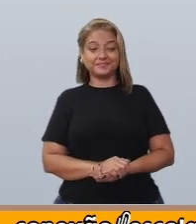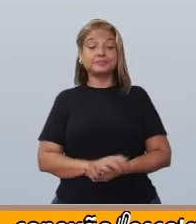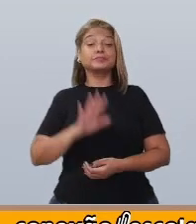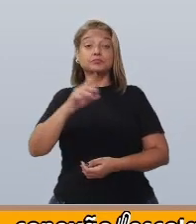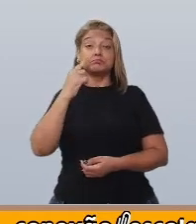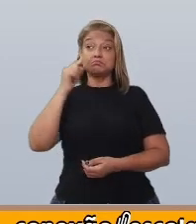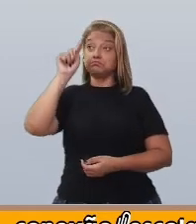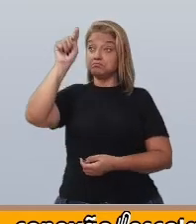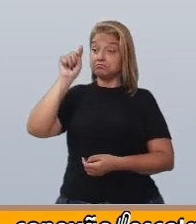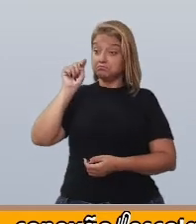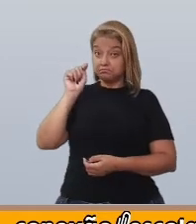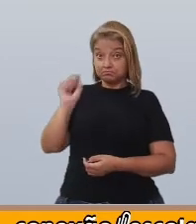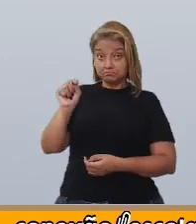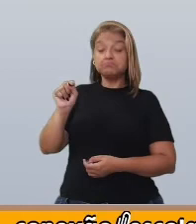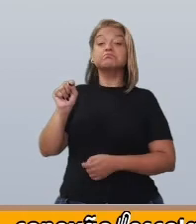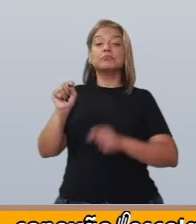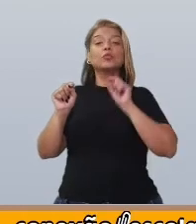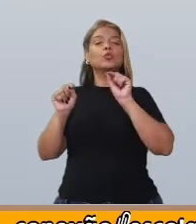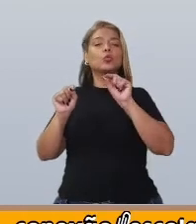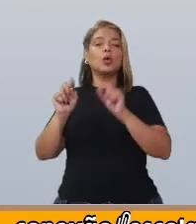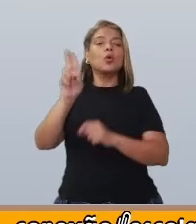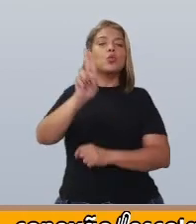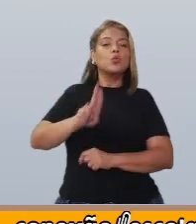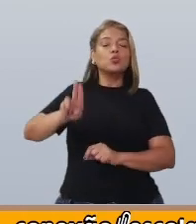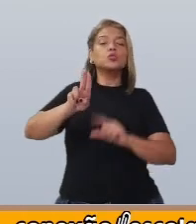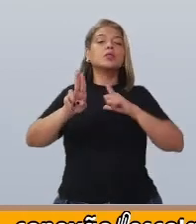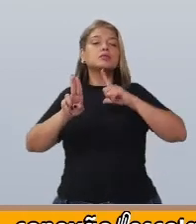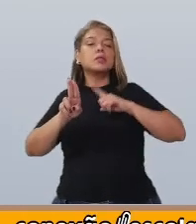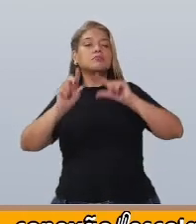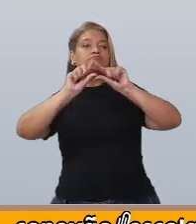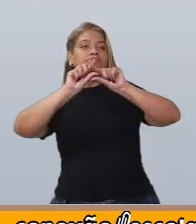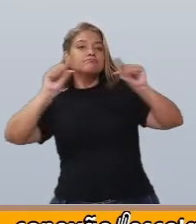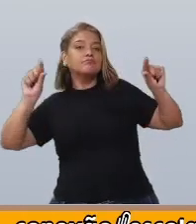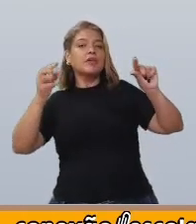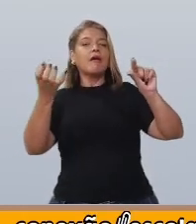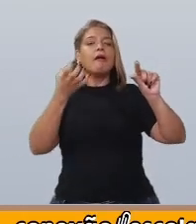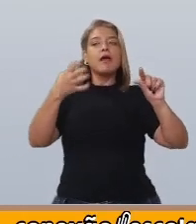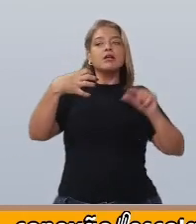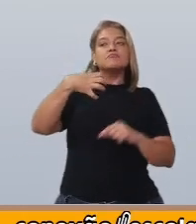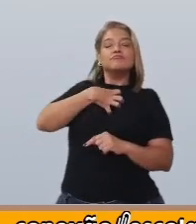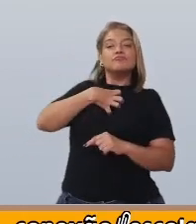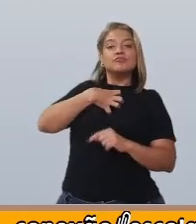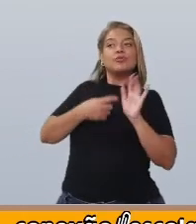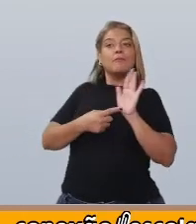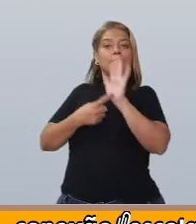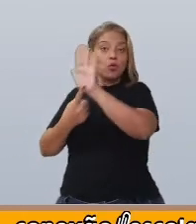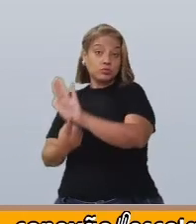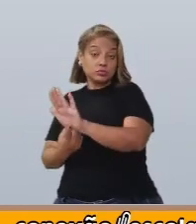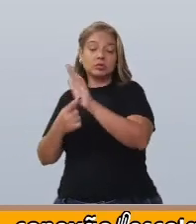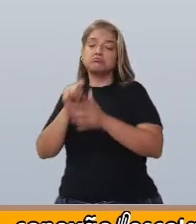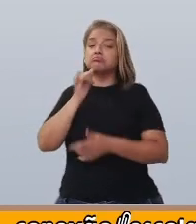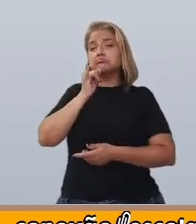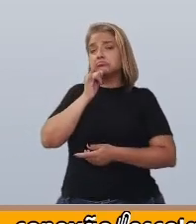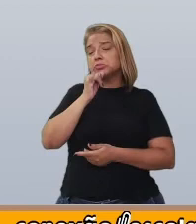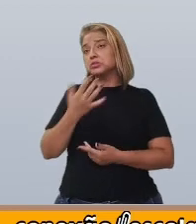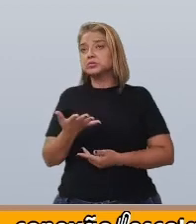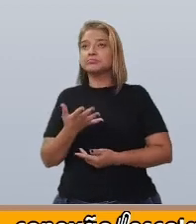Ponto de exclamação. É usado depois de frases que expressem sentimentos distintos, tais